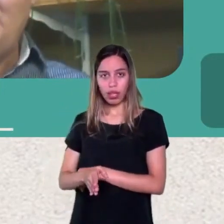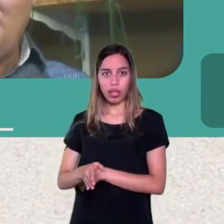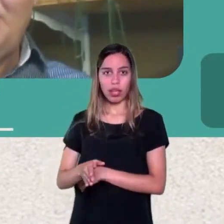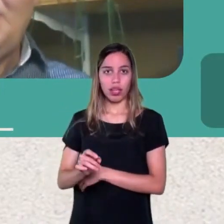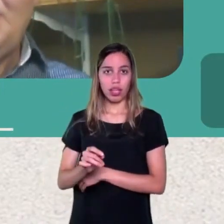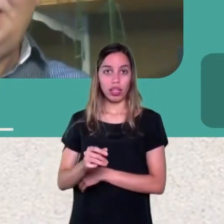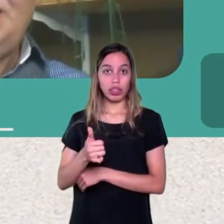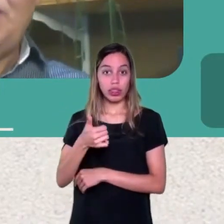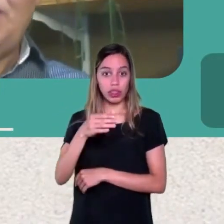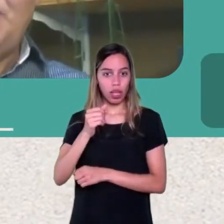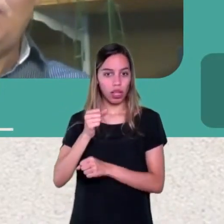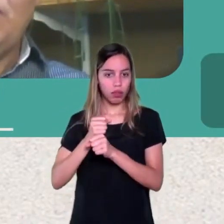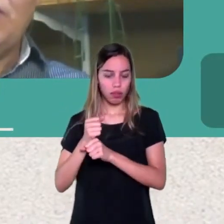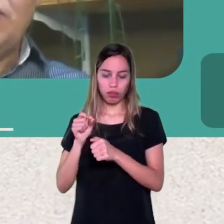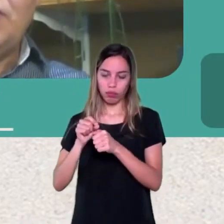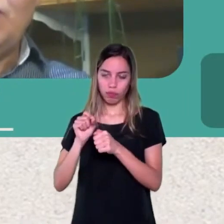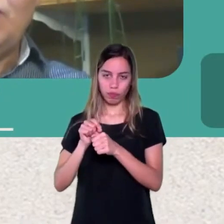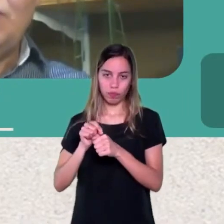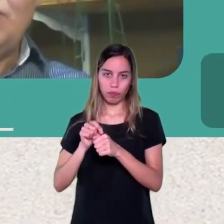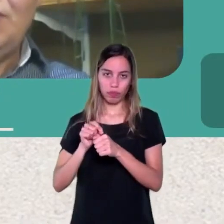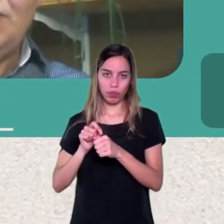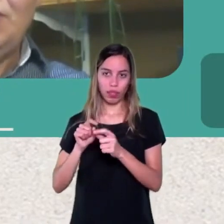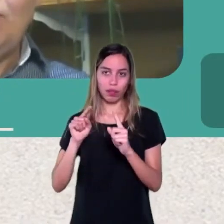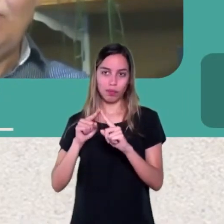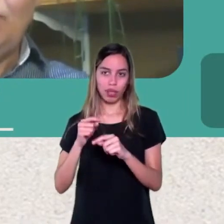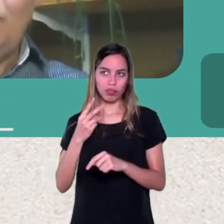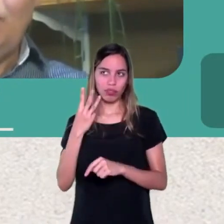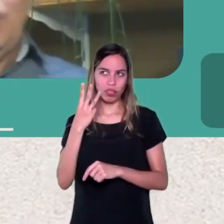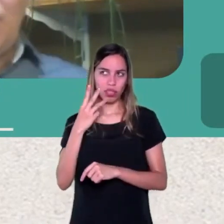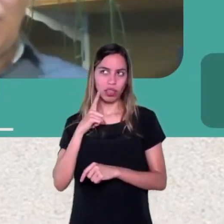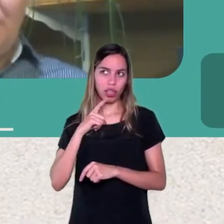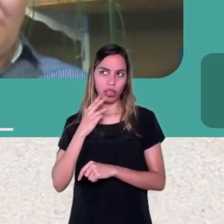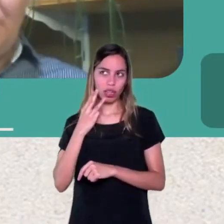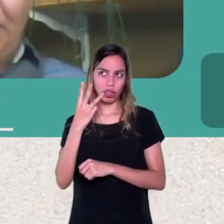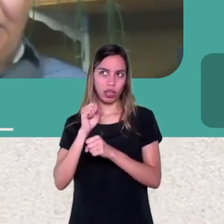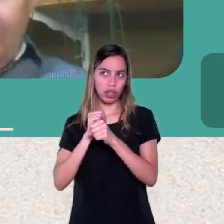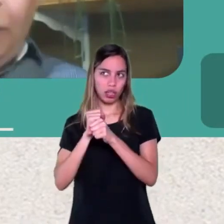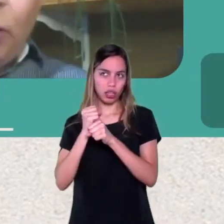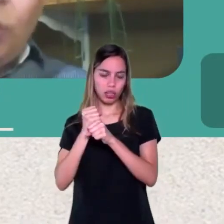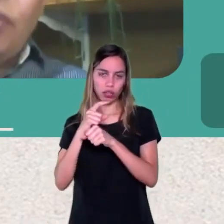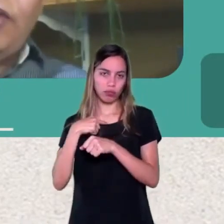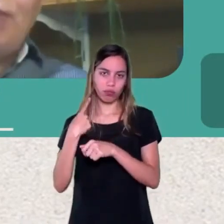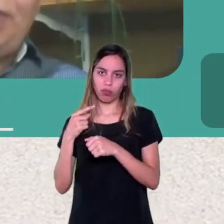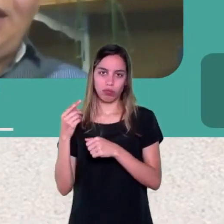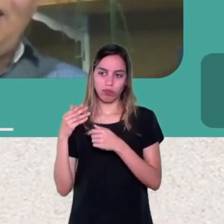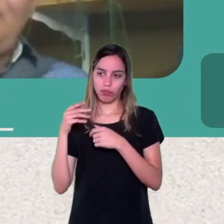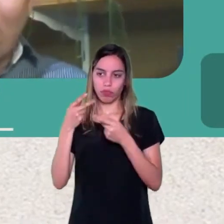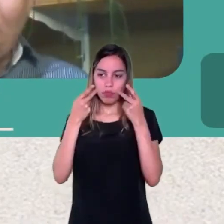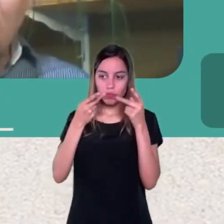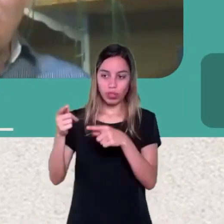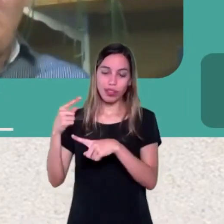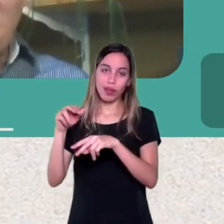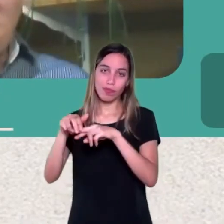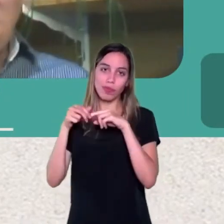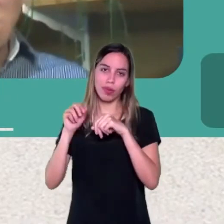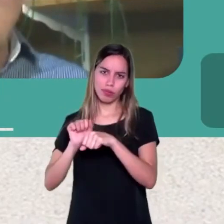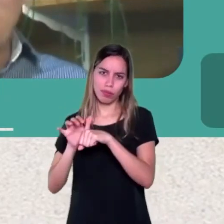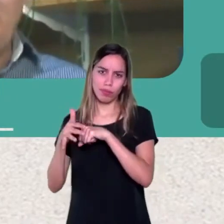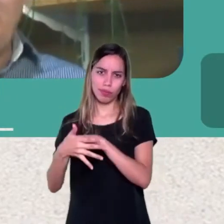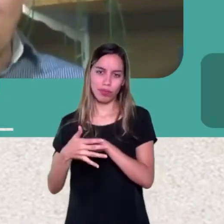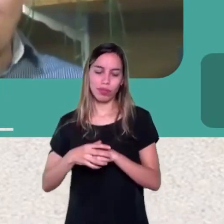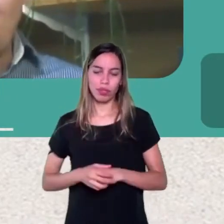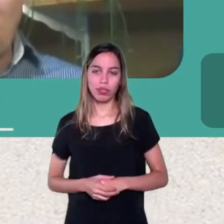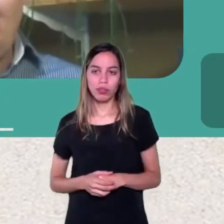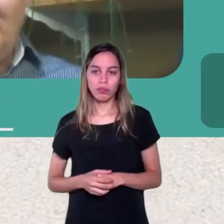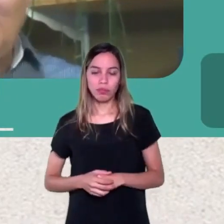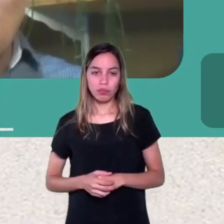causa da pandemia, e já há 3 anos que a gente não os visita. Então, eu conhecia bem, aí eu pude ajudar